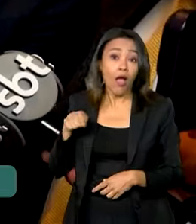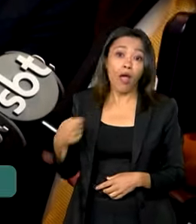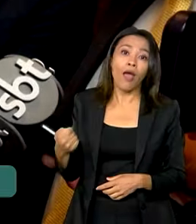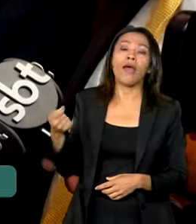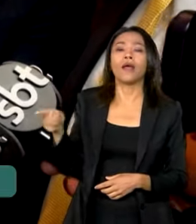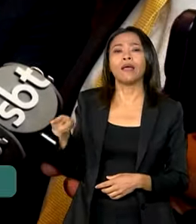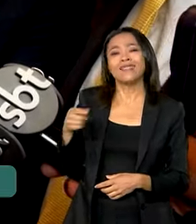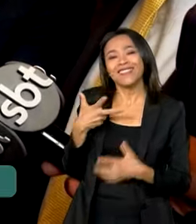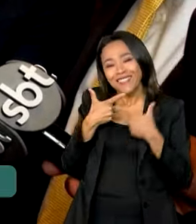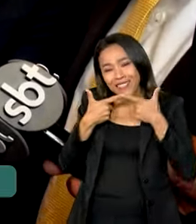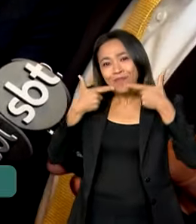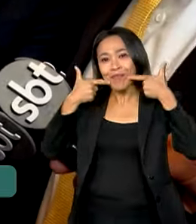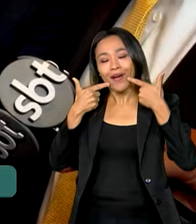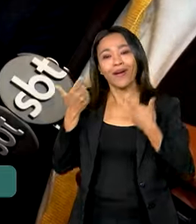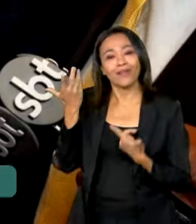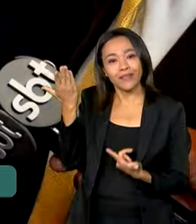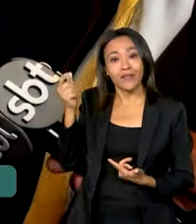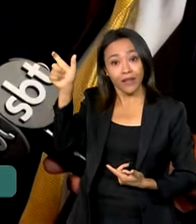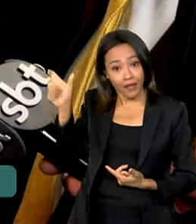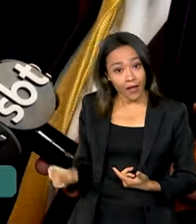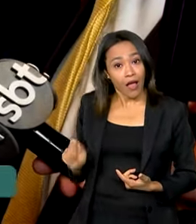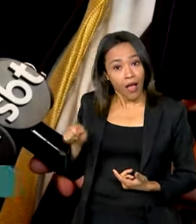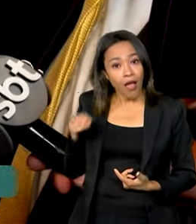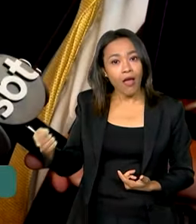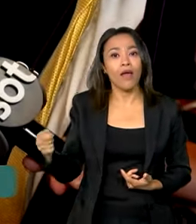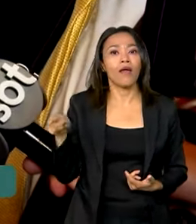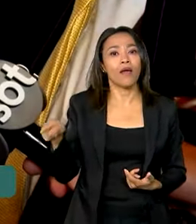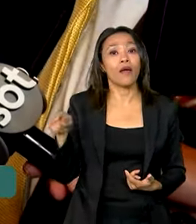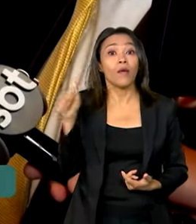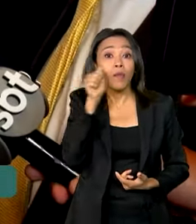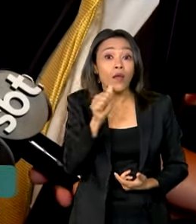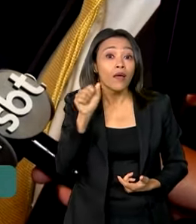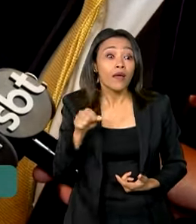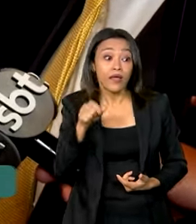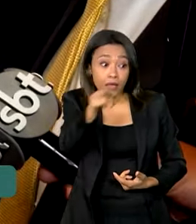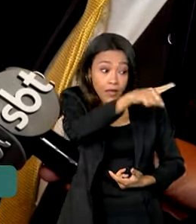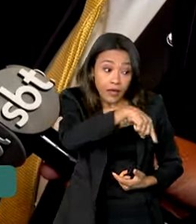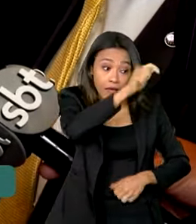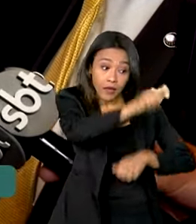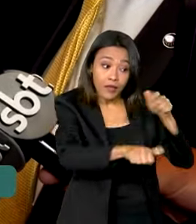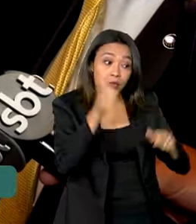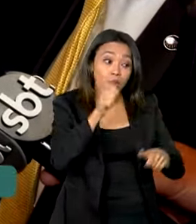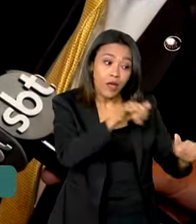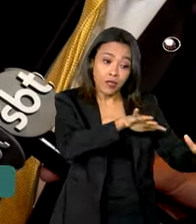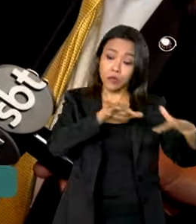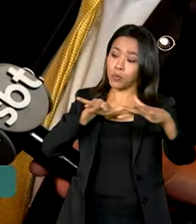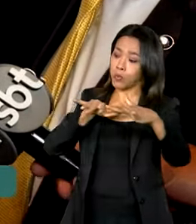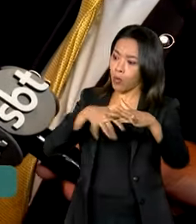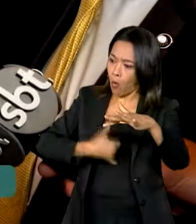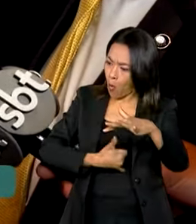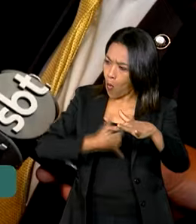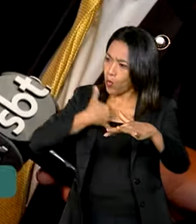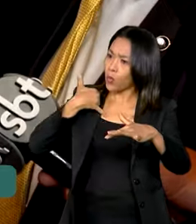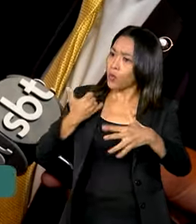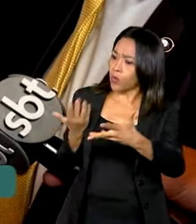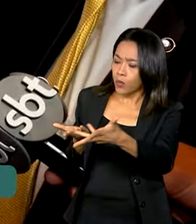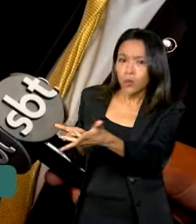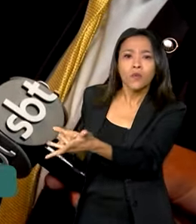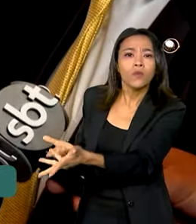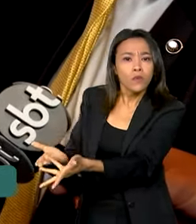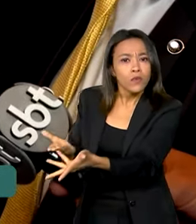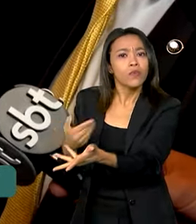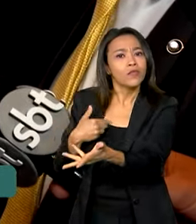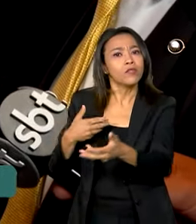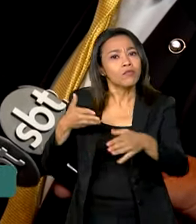extremamente simpática ela é uma mulher que vai fazer com que as mulheres sintam orgulho sabe de